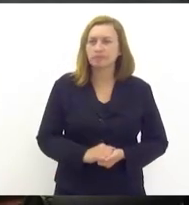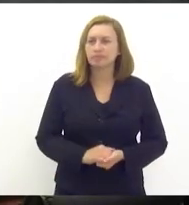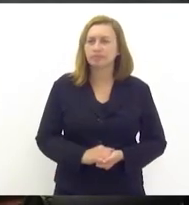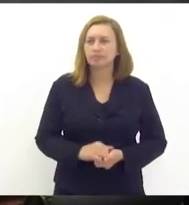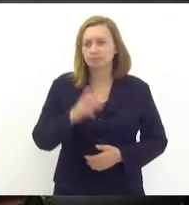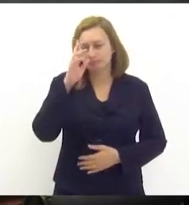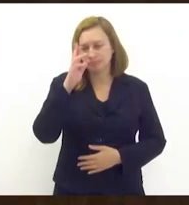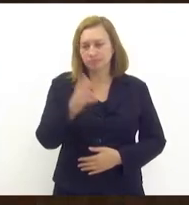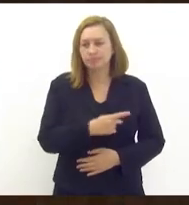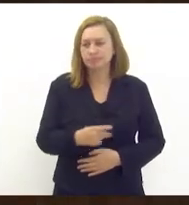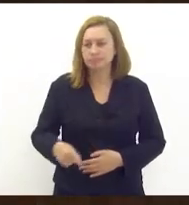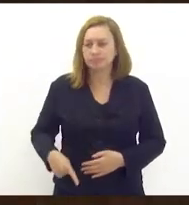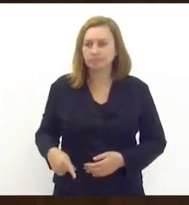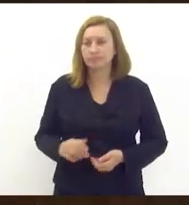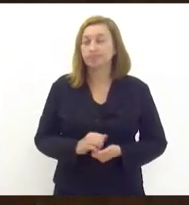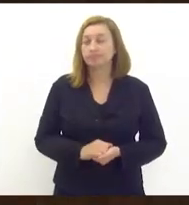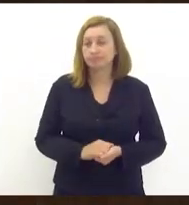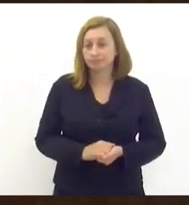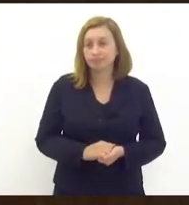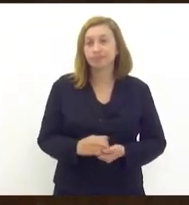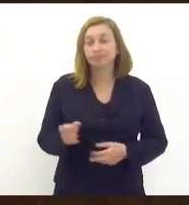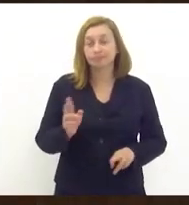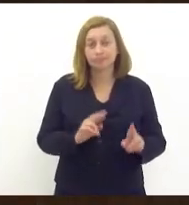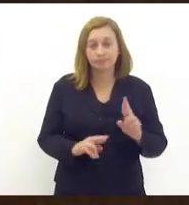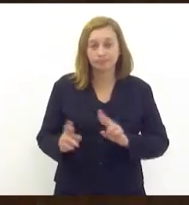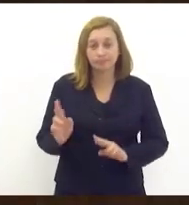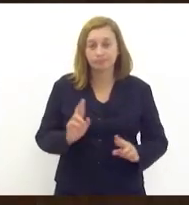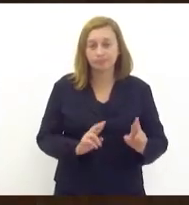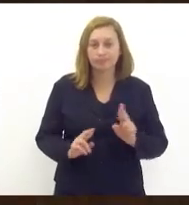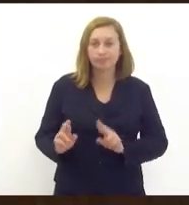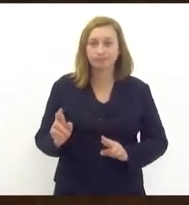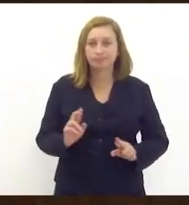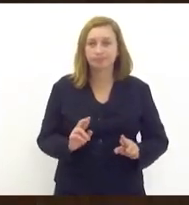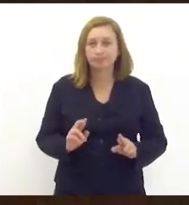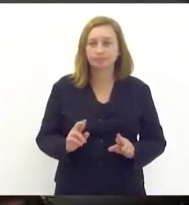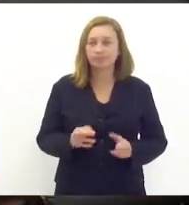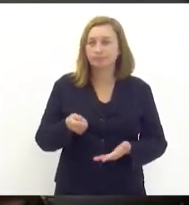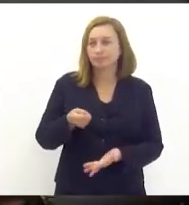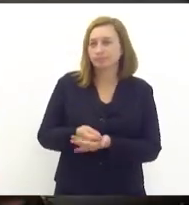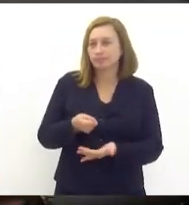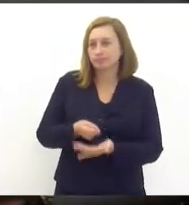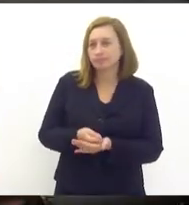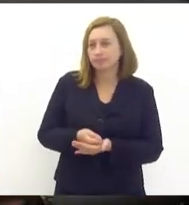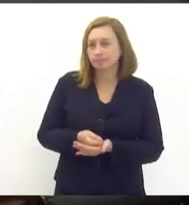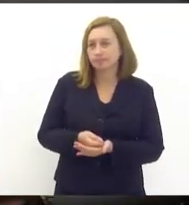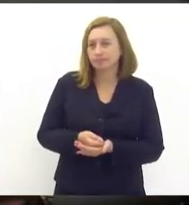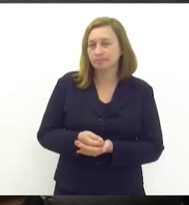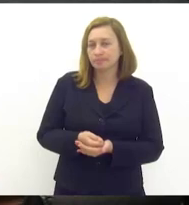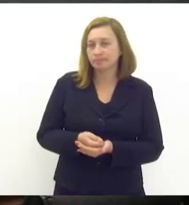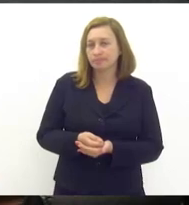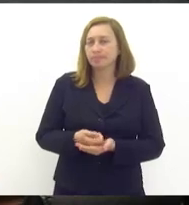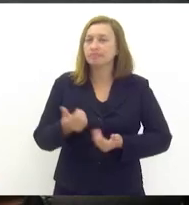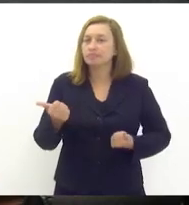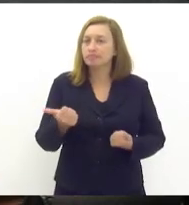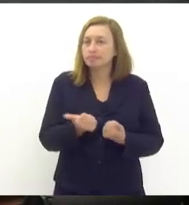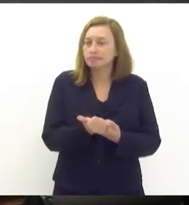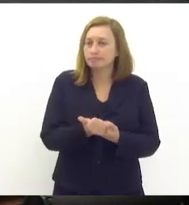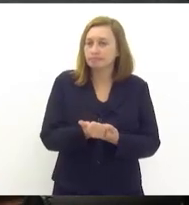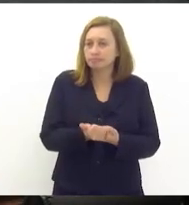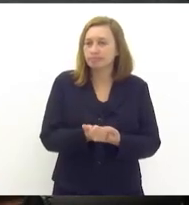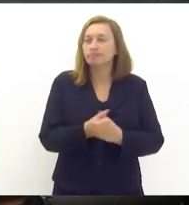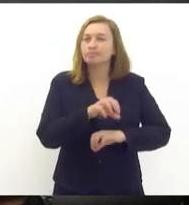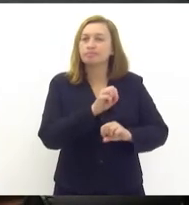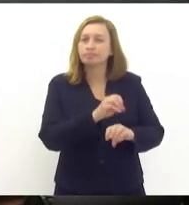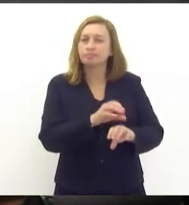senhor presidente é com relação a a tornar obrigatória a prestação de colaboração de estabelecimento público de